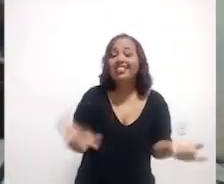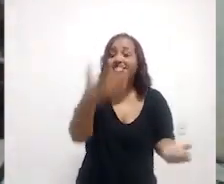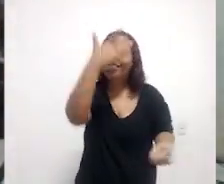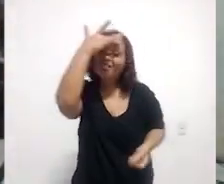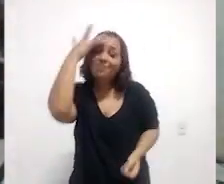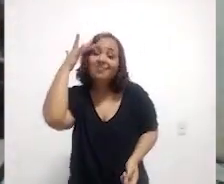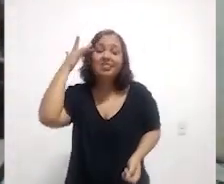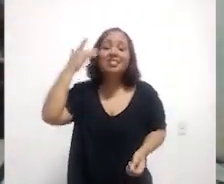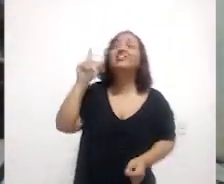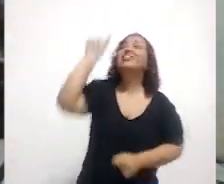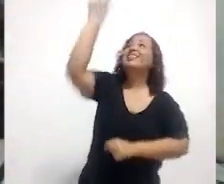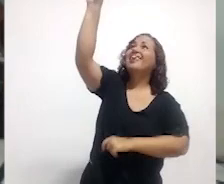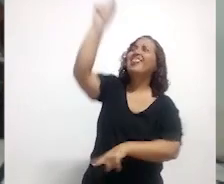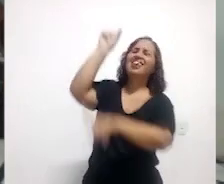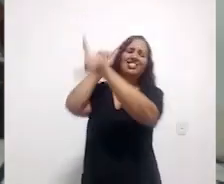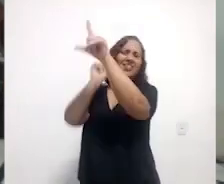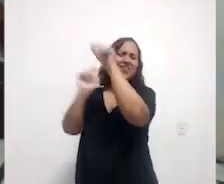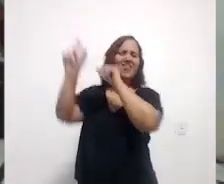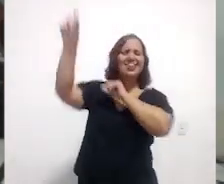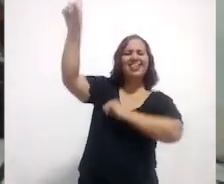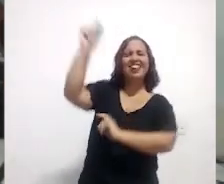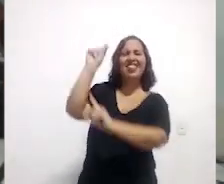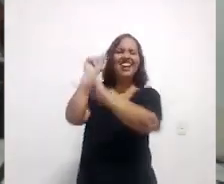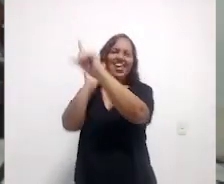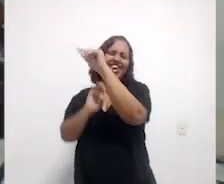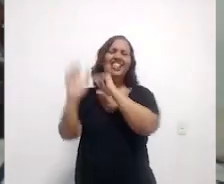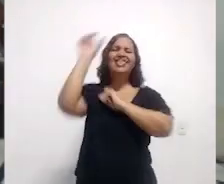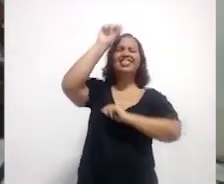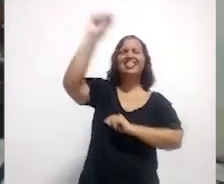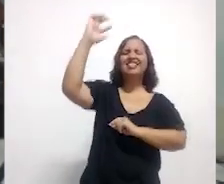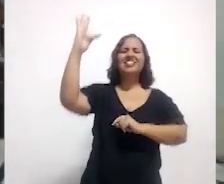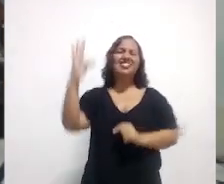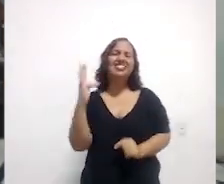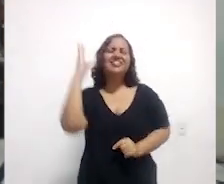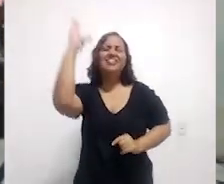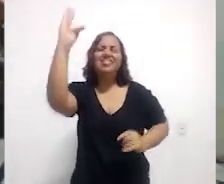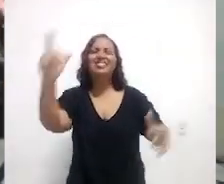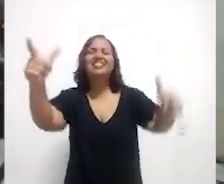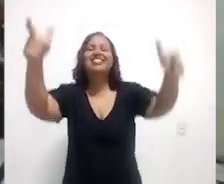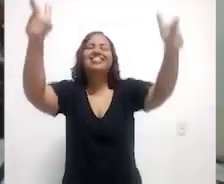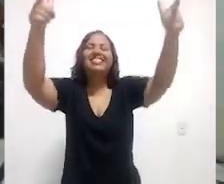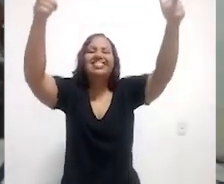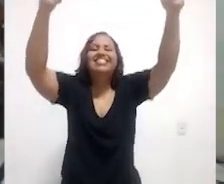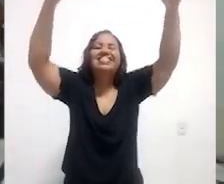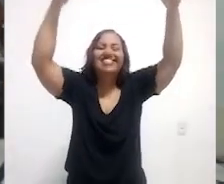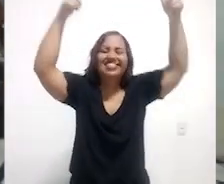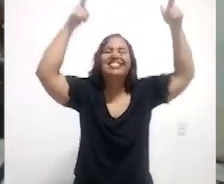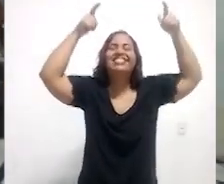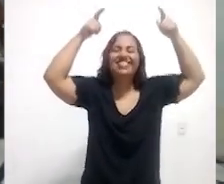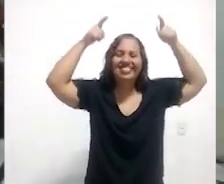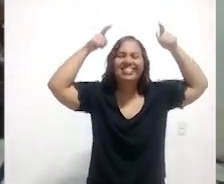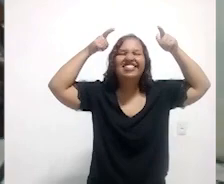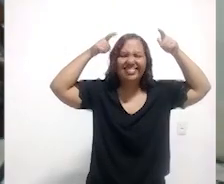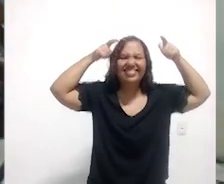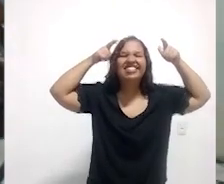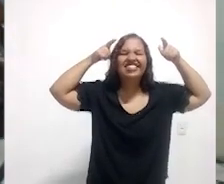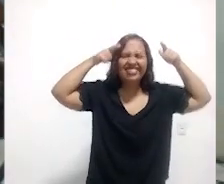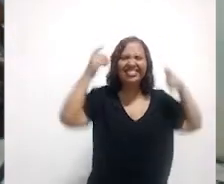mas aquele que a ti escolher, o tesouro maior terá.